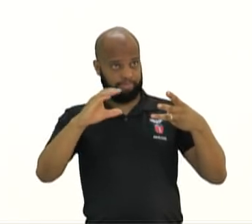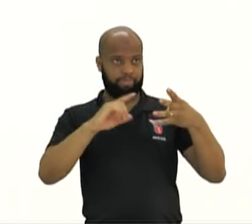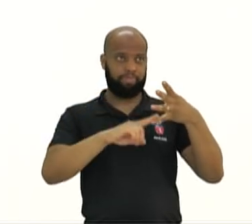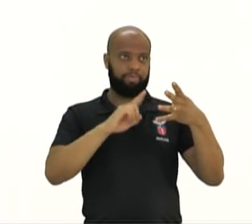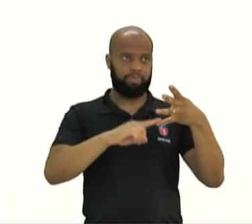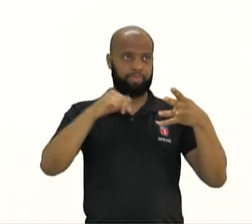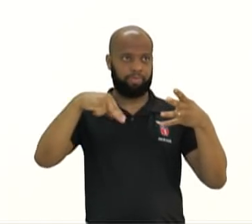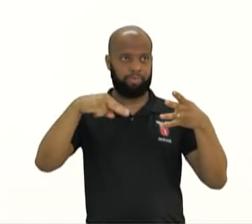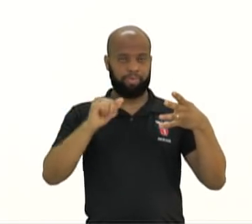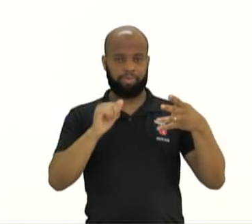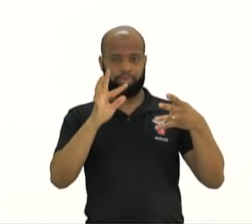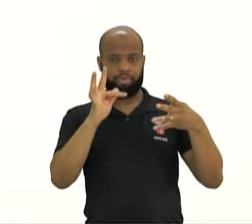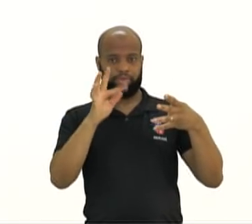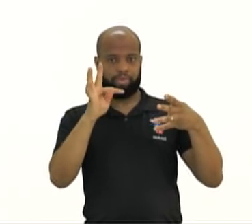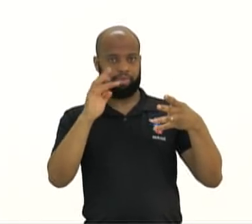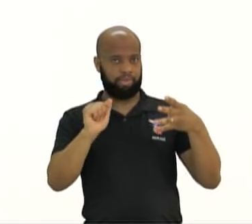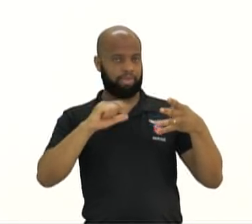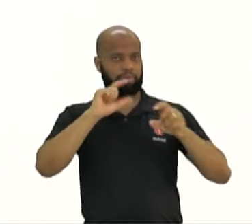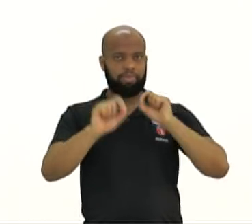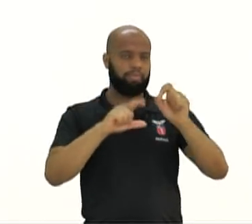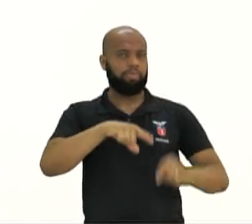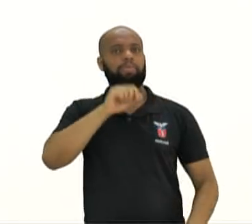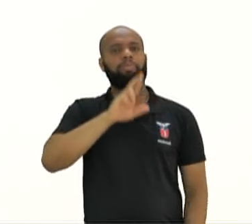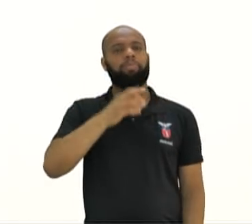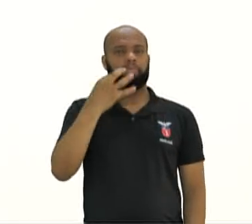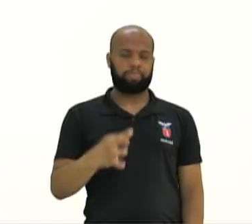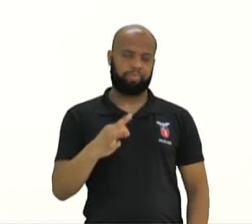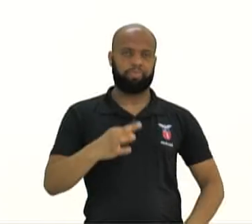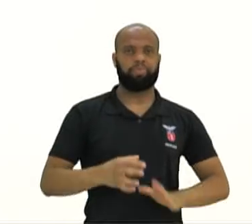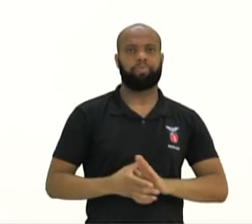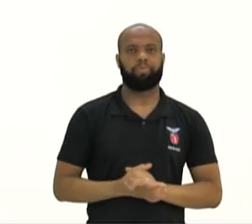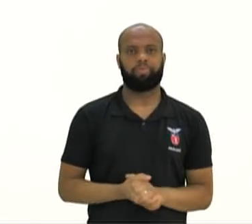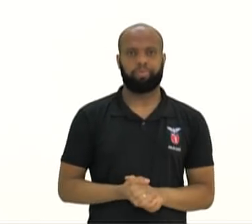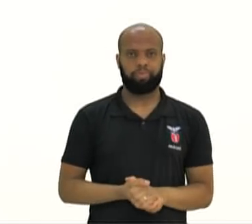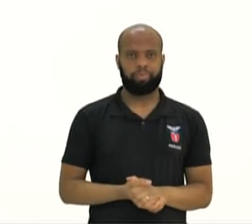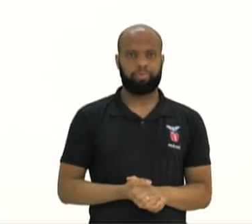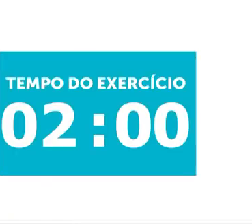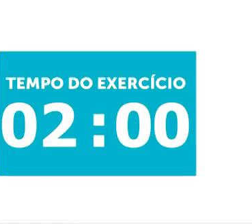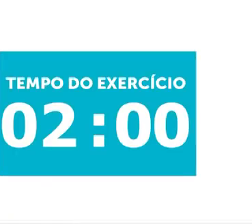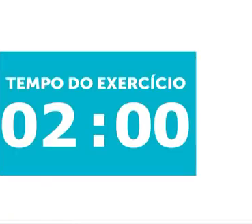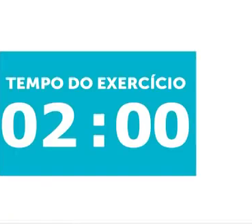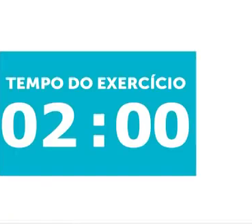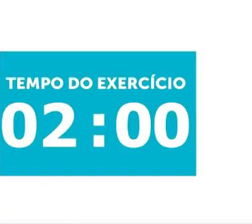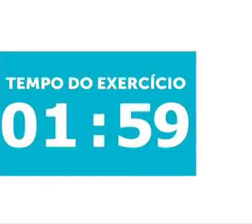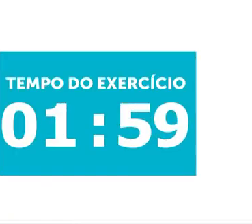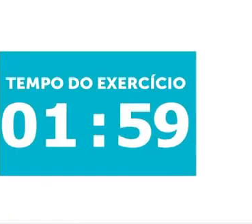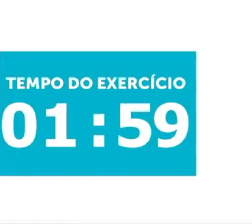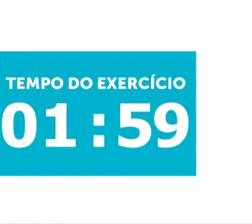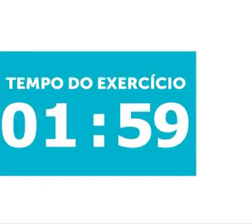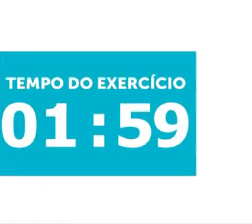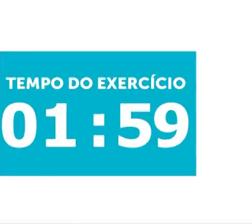a APEC ou letra D, o NAFTA? Vai lá, questionário, é rapidinho, a gente já volta.